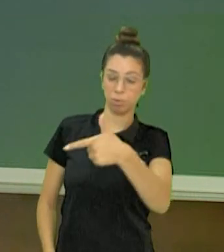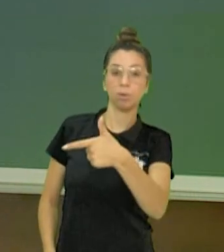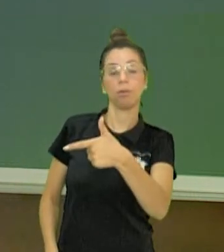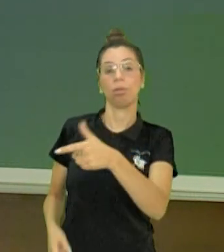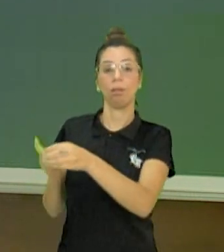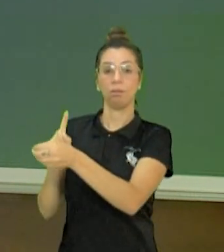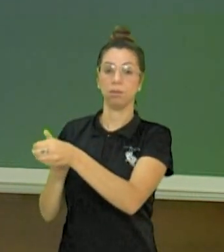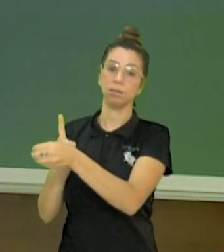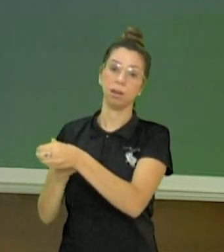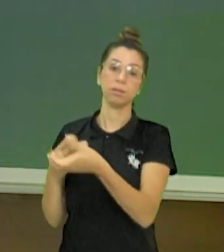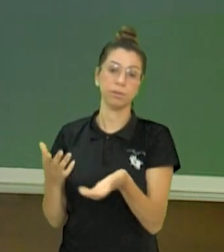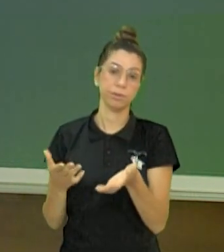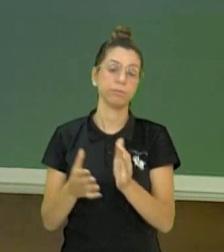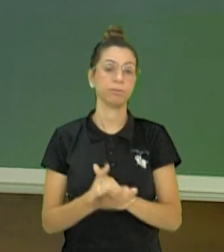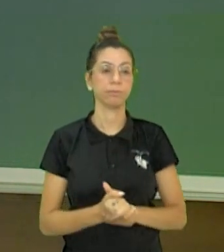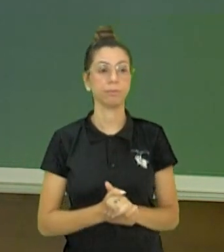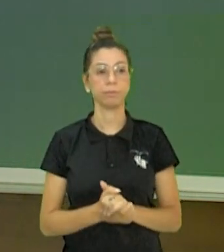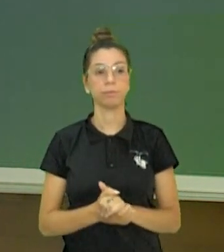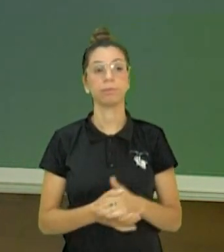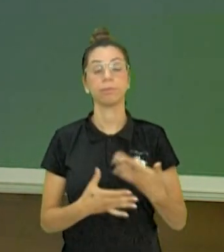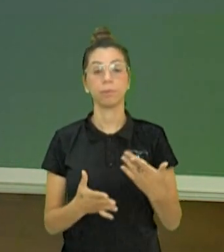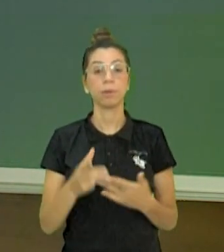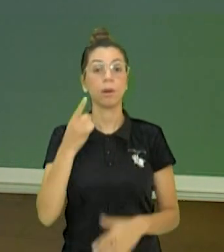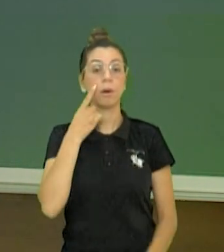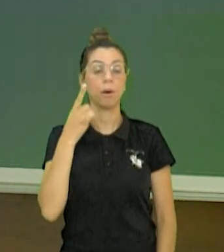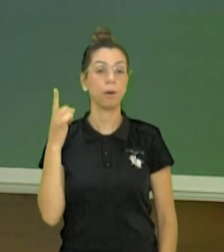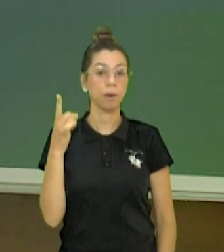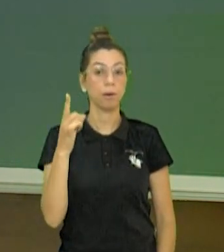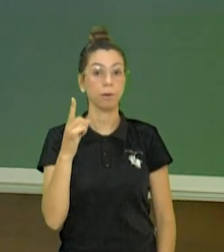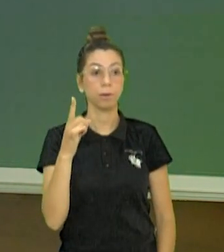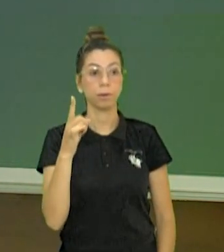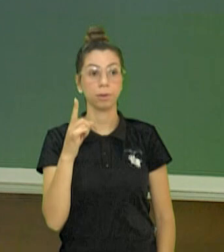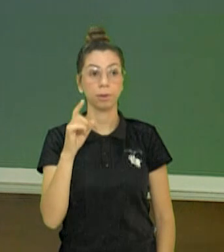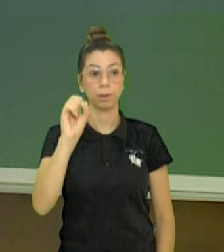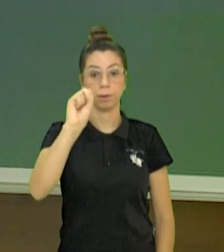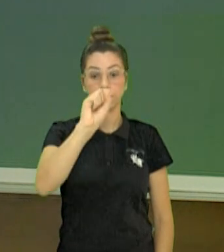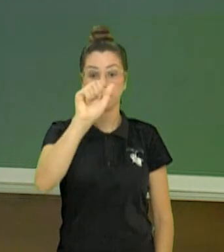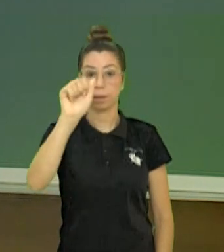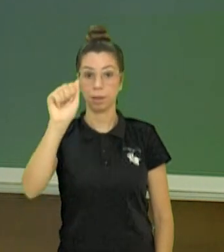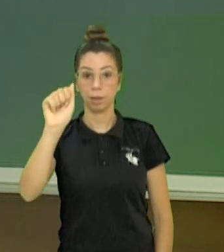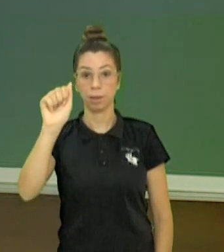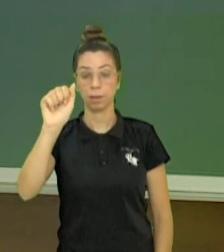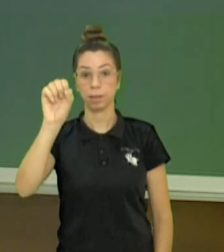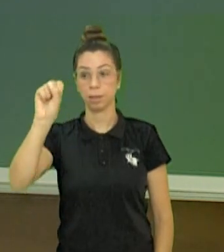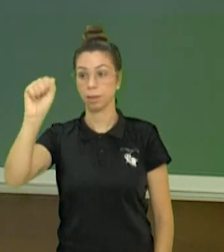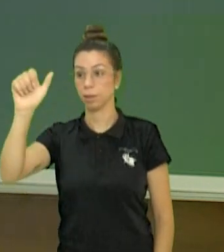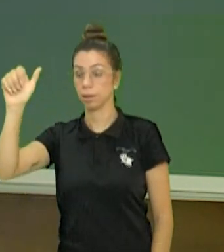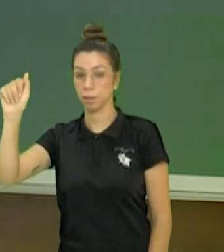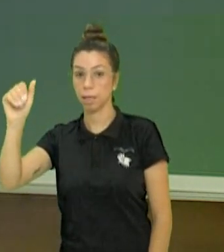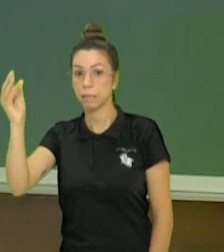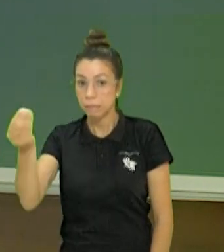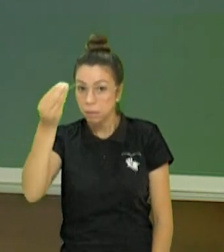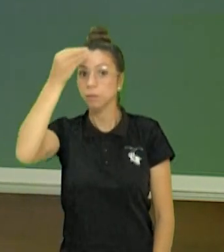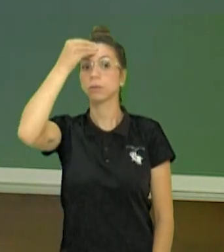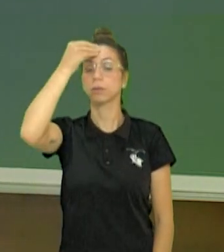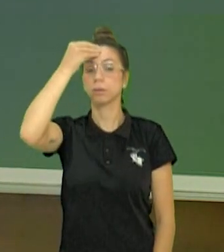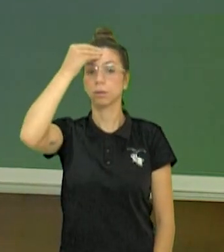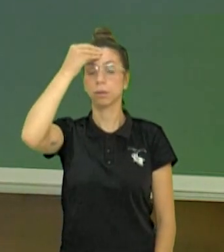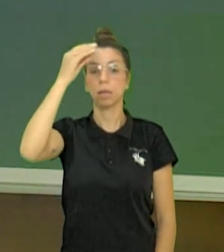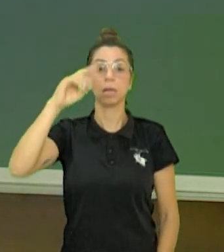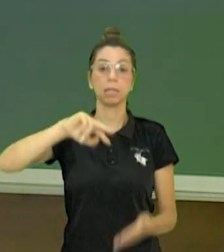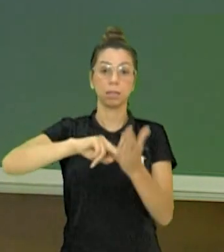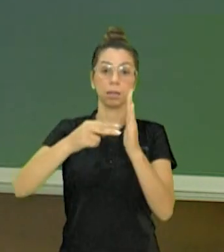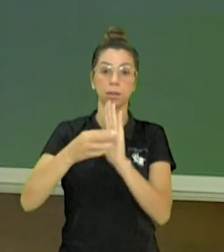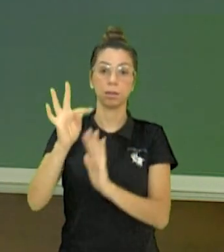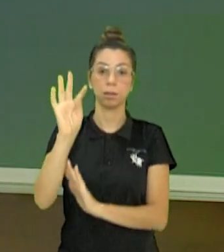mora na cidade. Então, pessoal, de novo aqui, ó, vai guardando isso daí, hein? As, tão quanto. Daí